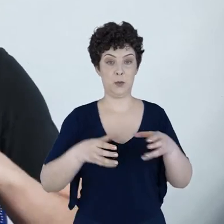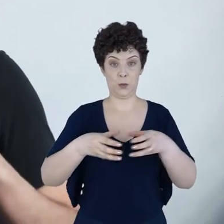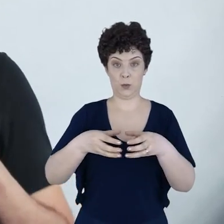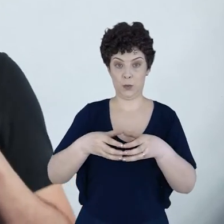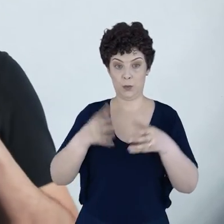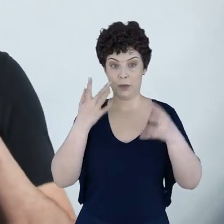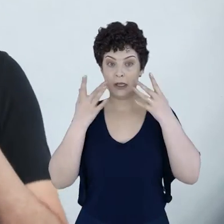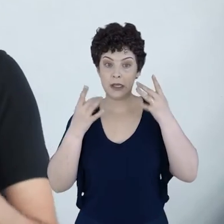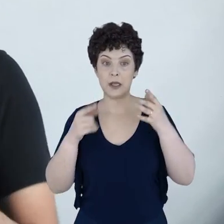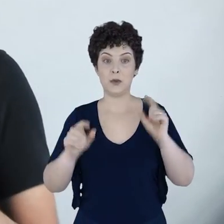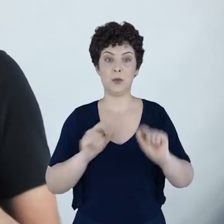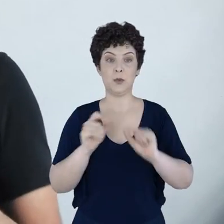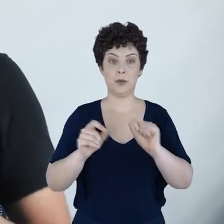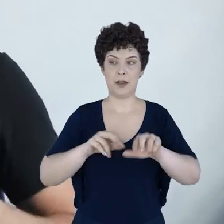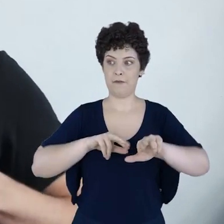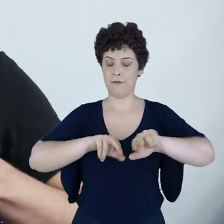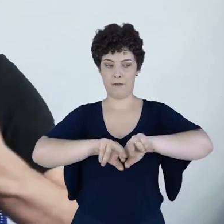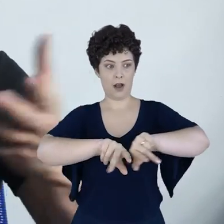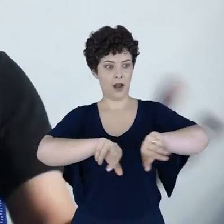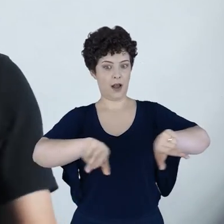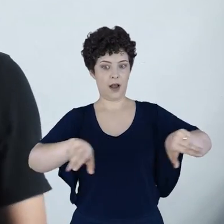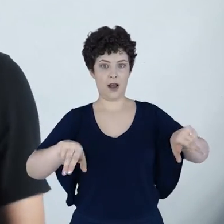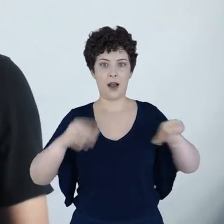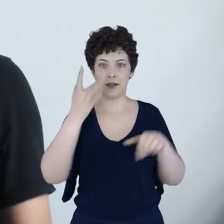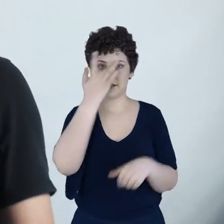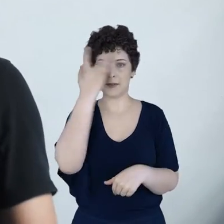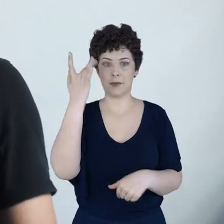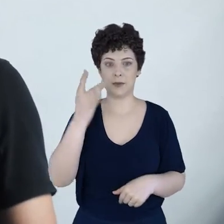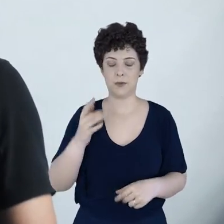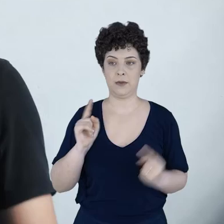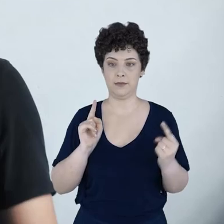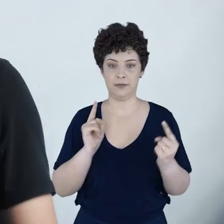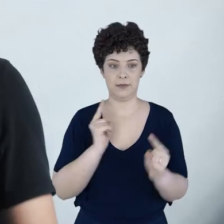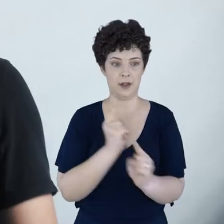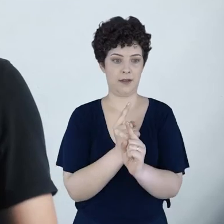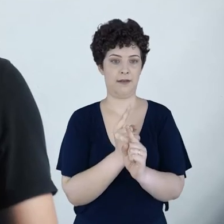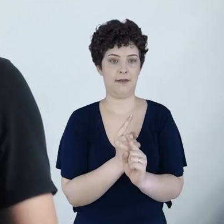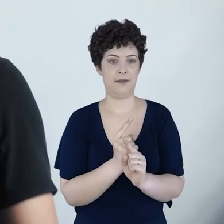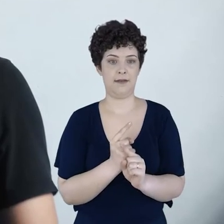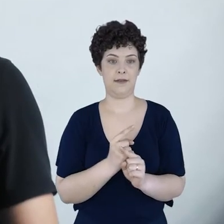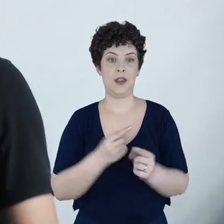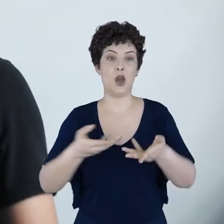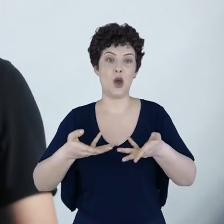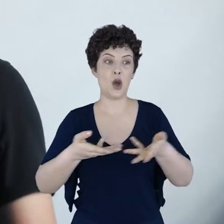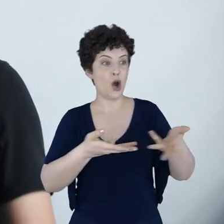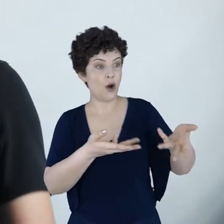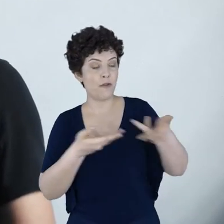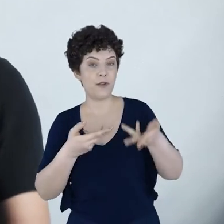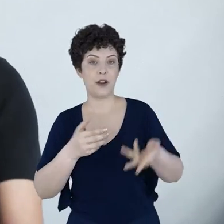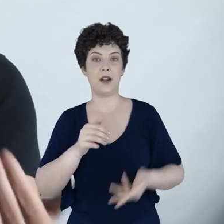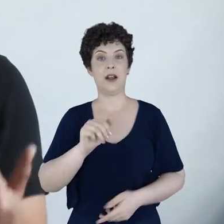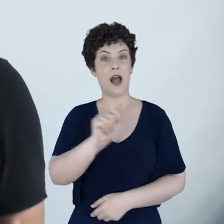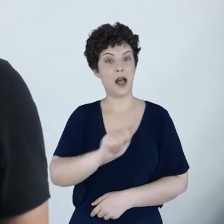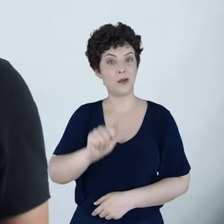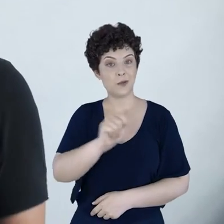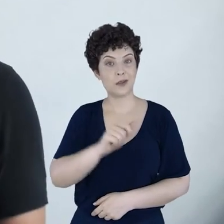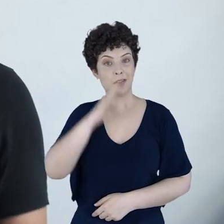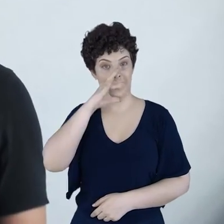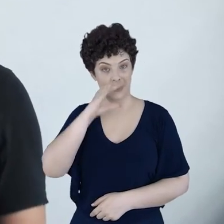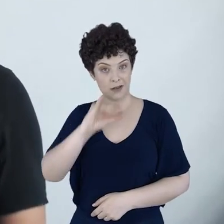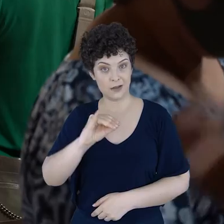a companhia se deparou com uma diversidade de pessoas. Gerente artístico, né? E pedagógico. O convite para que a